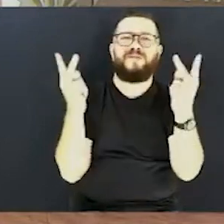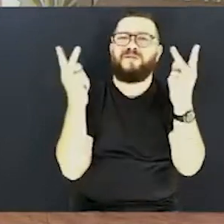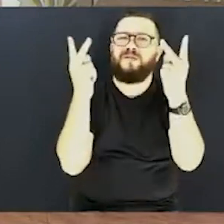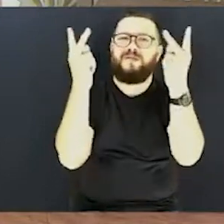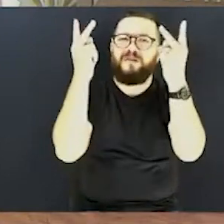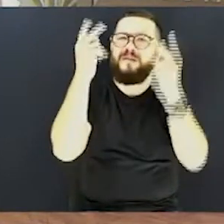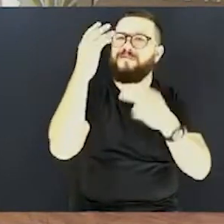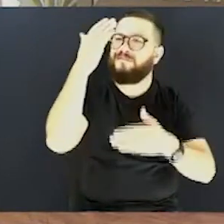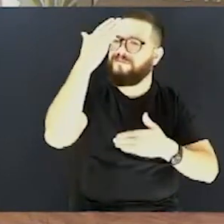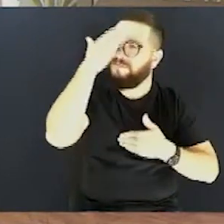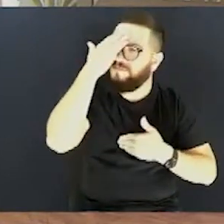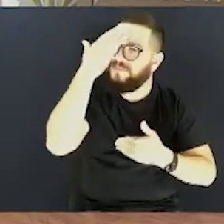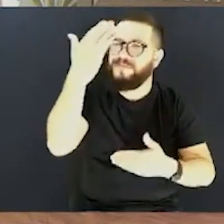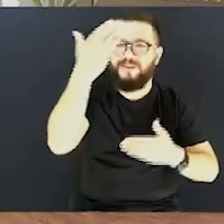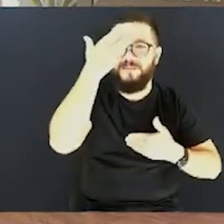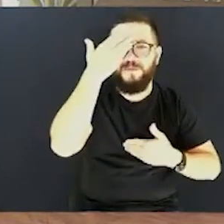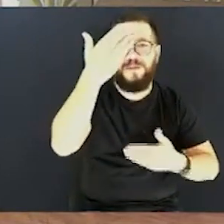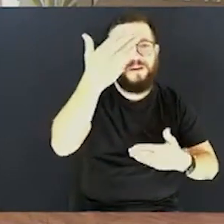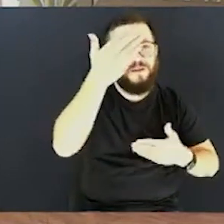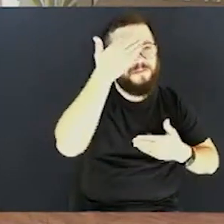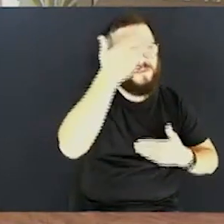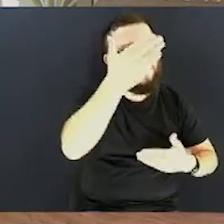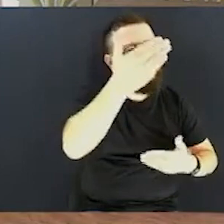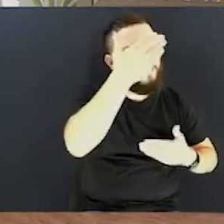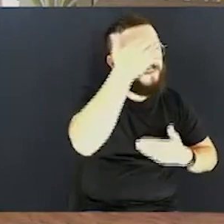a generosidade de todos